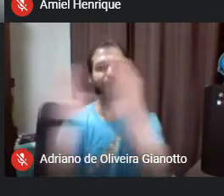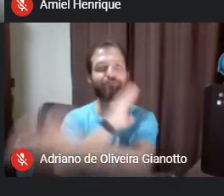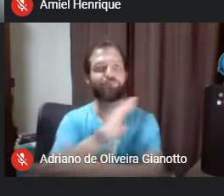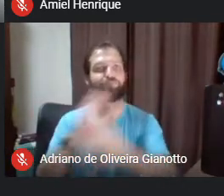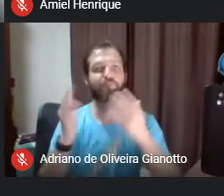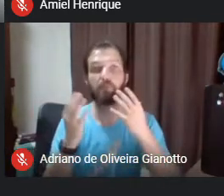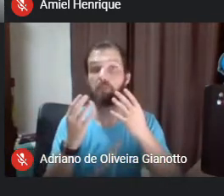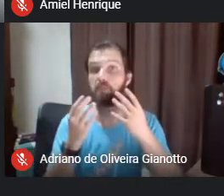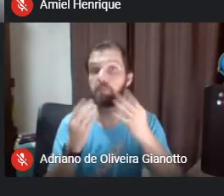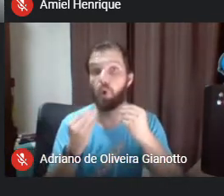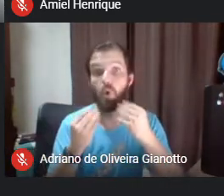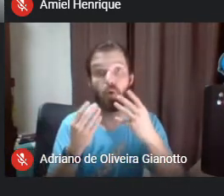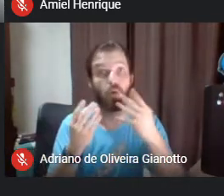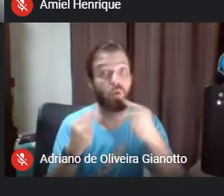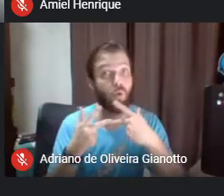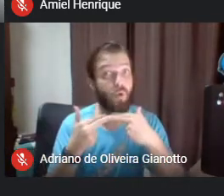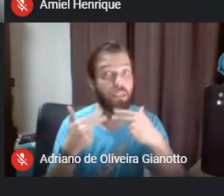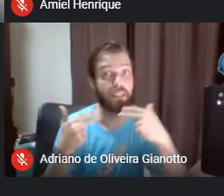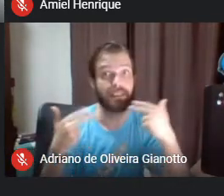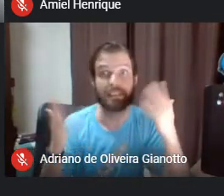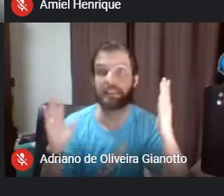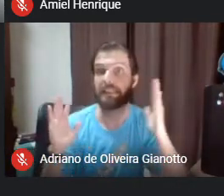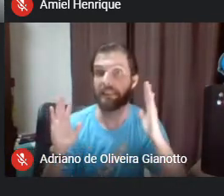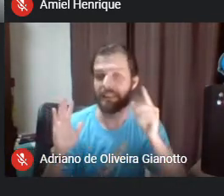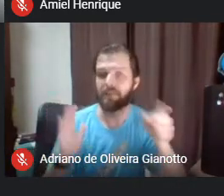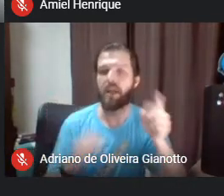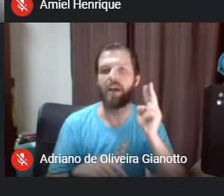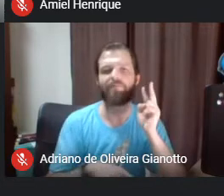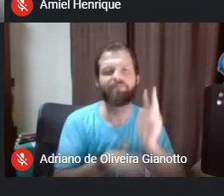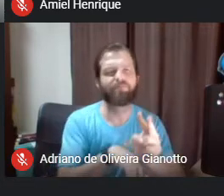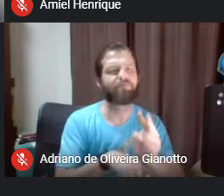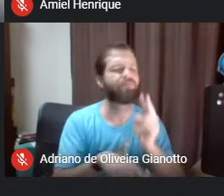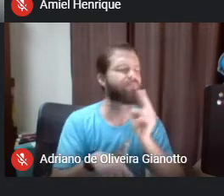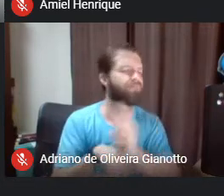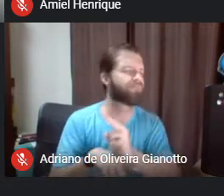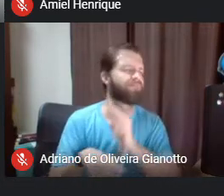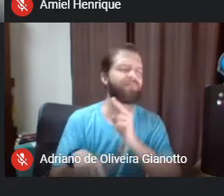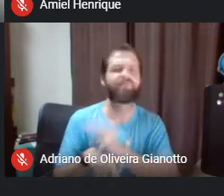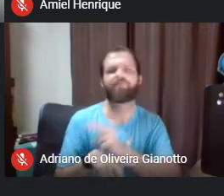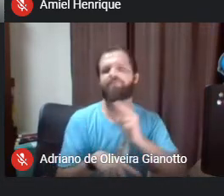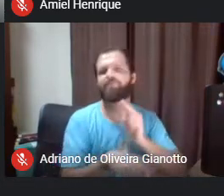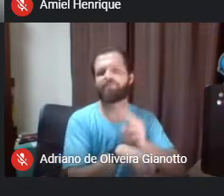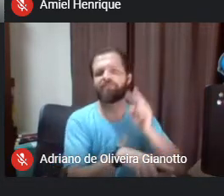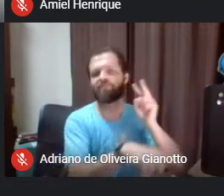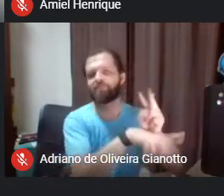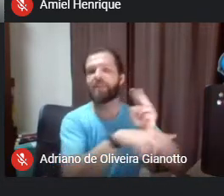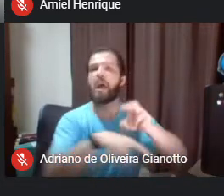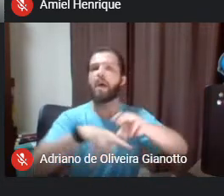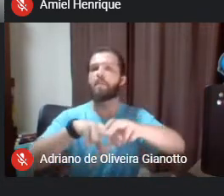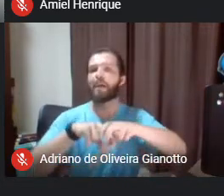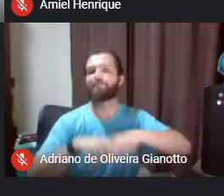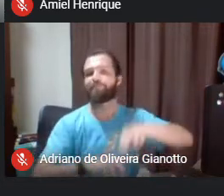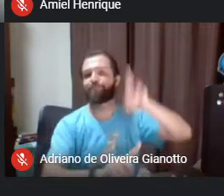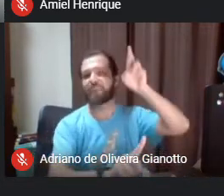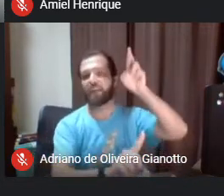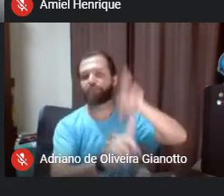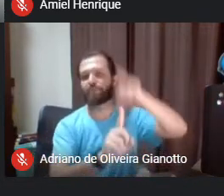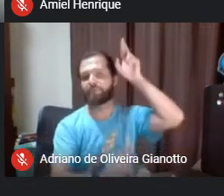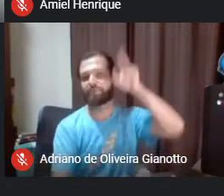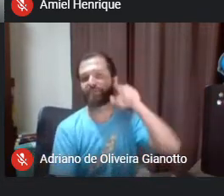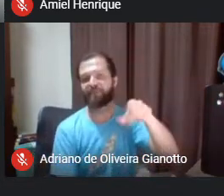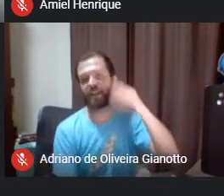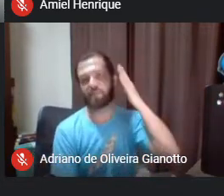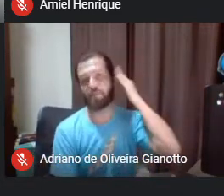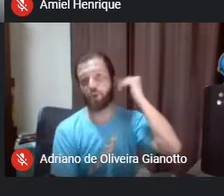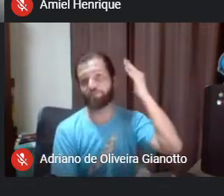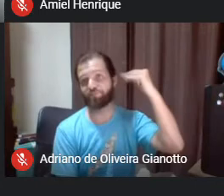na igreja, das famílias entregarem também as crianças na França, lá num cesto, deixava na